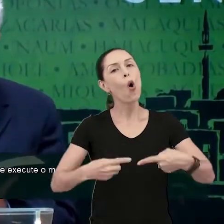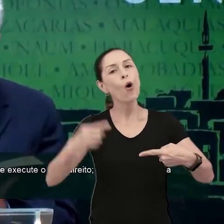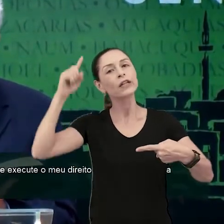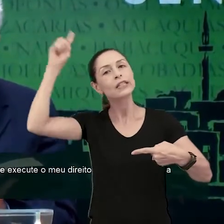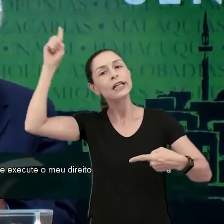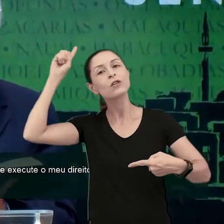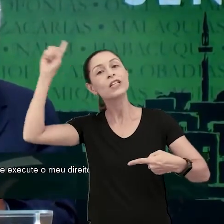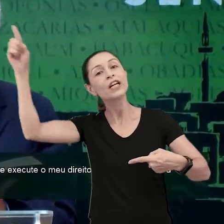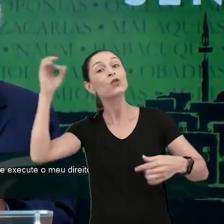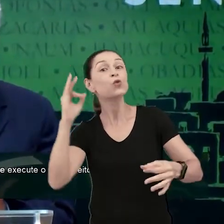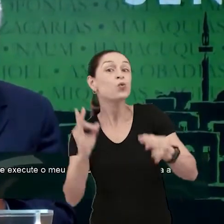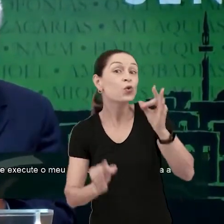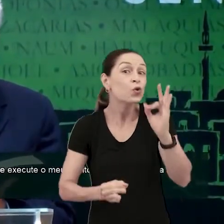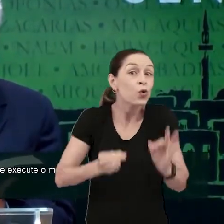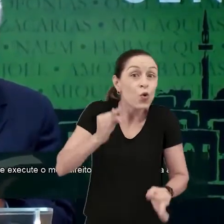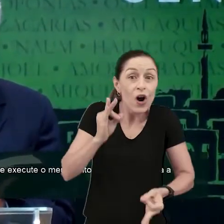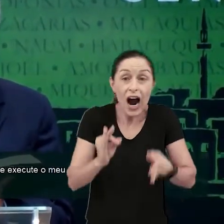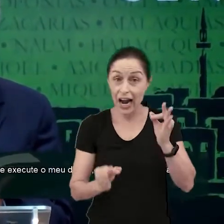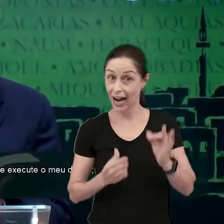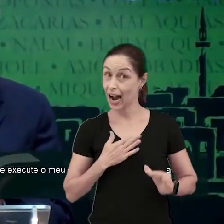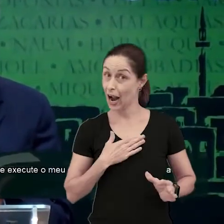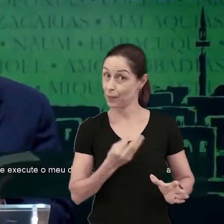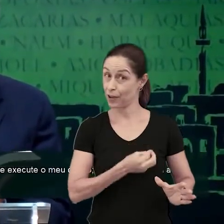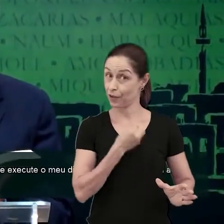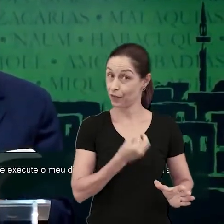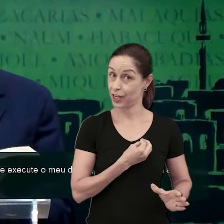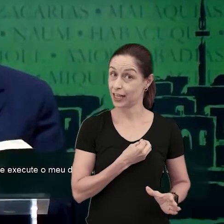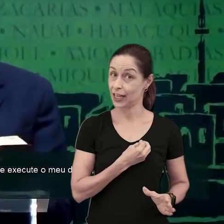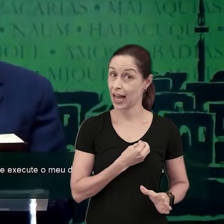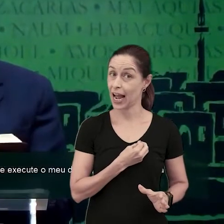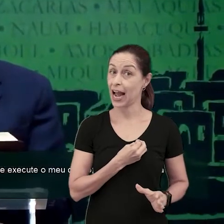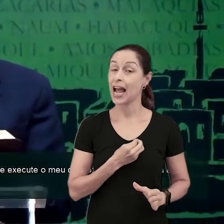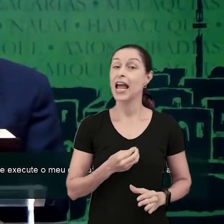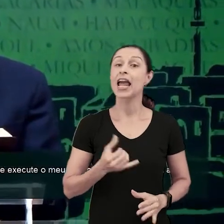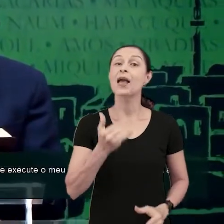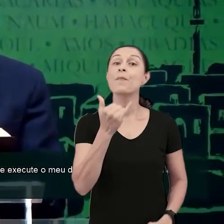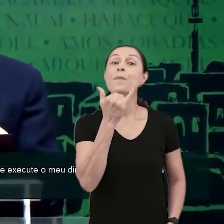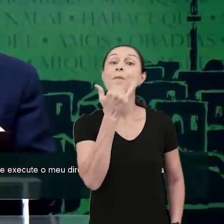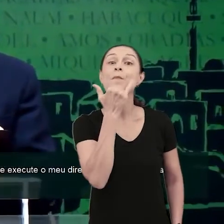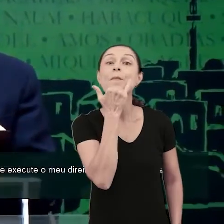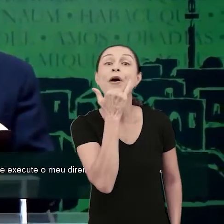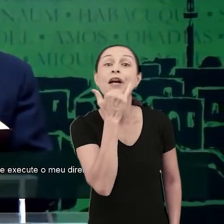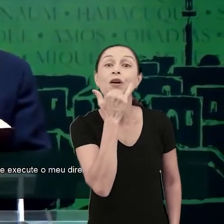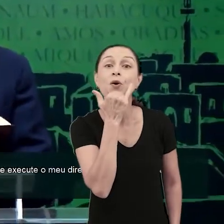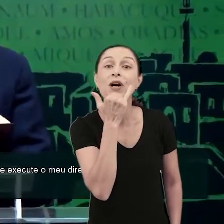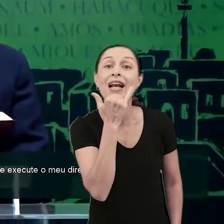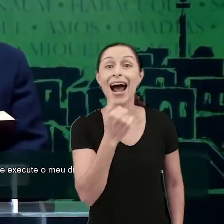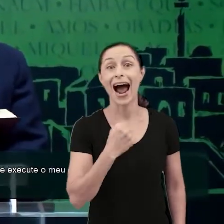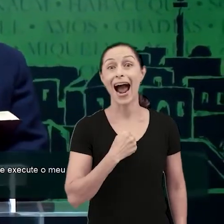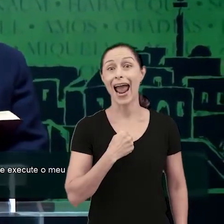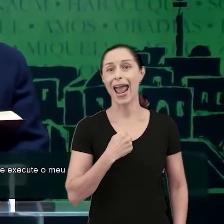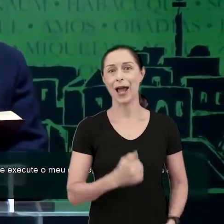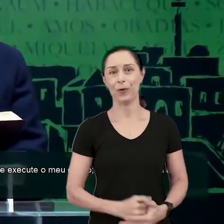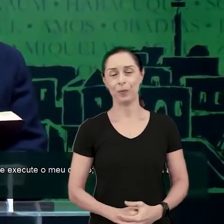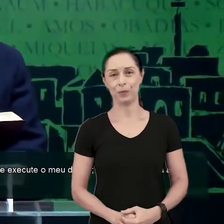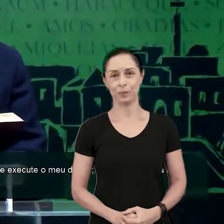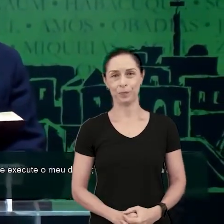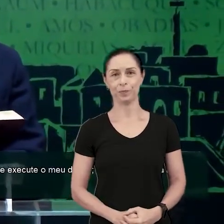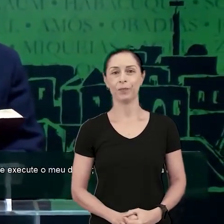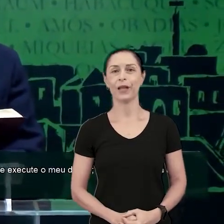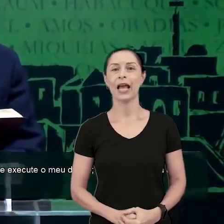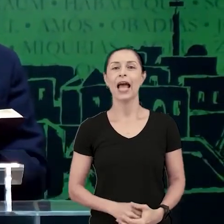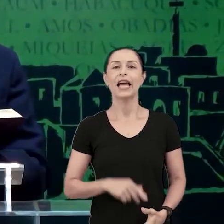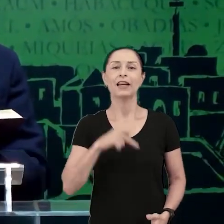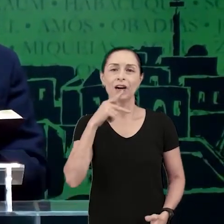o meu direito. Ele me tirará para a luz e eu verei a sua justiça. Ele está dizendo o seguinte, olha, eu pequei e